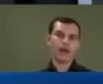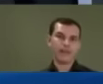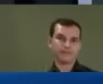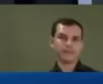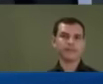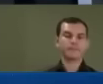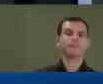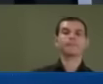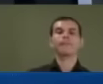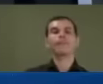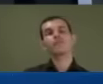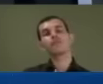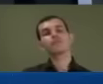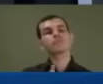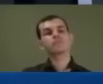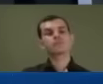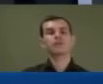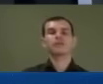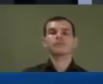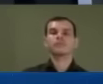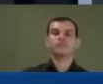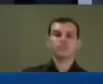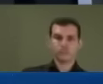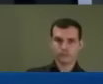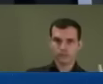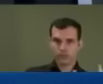2022, nós passamos para o quadro da União